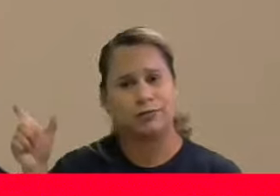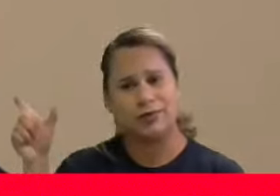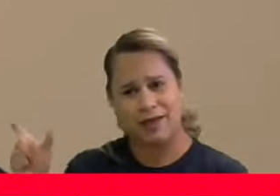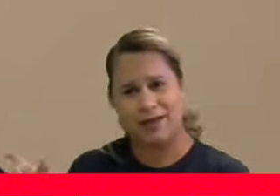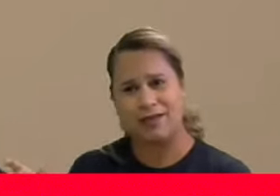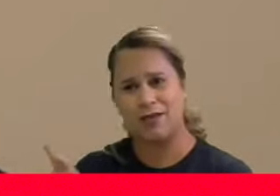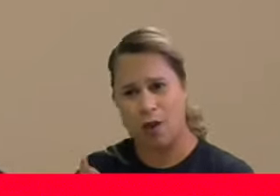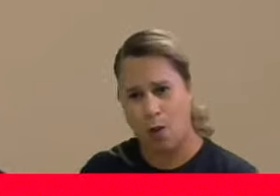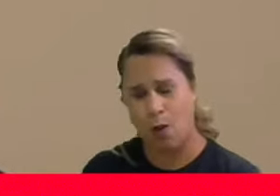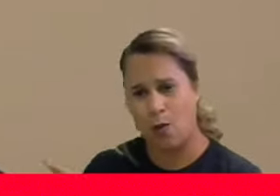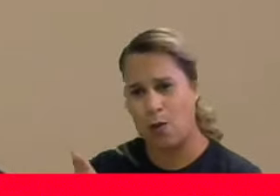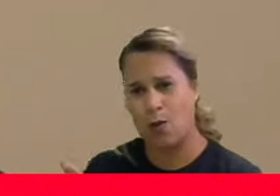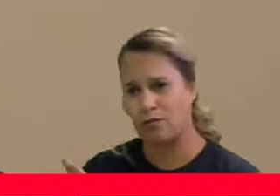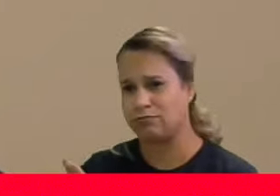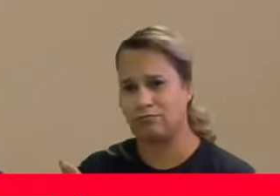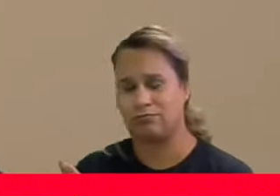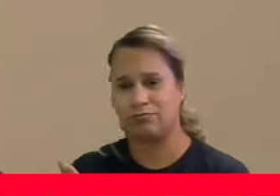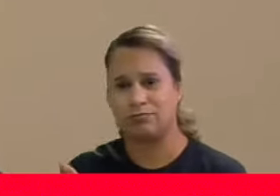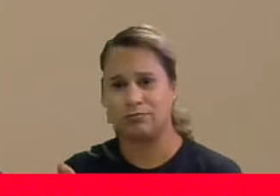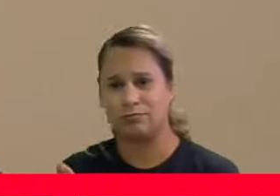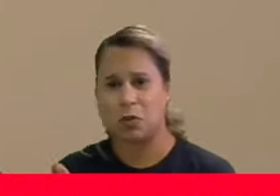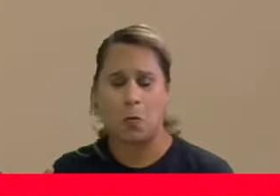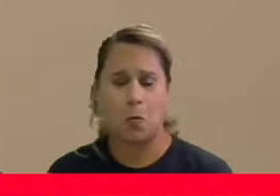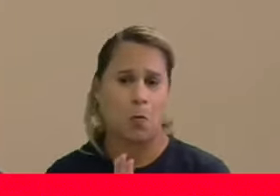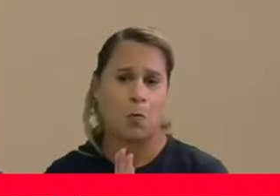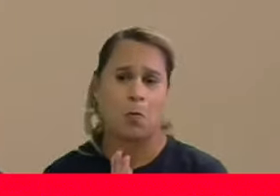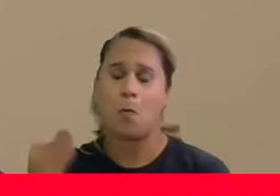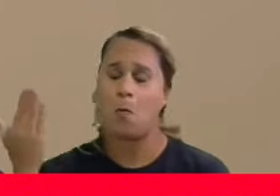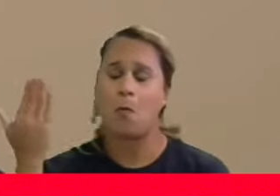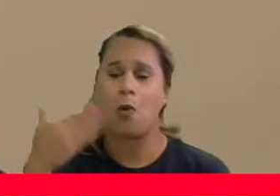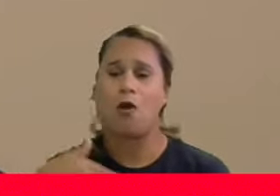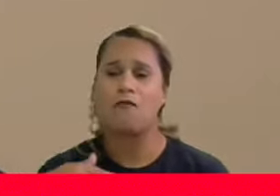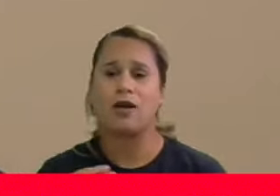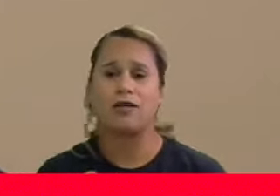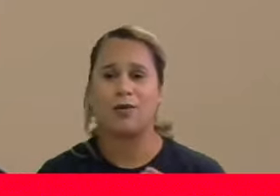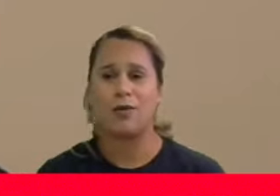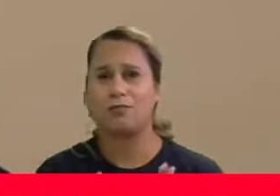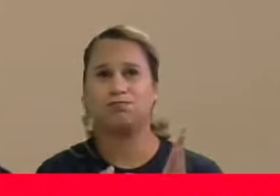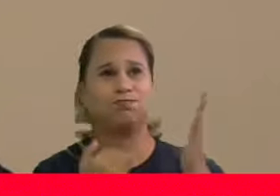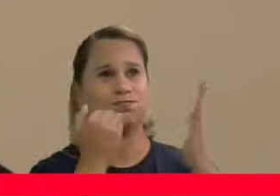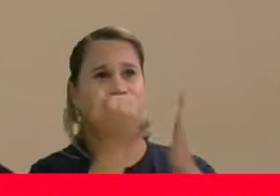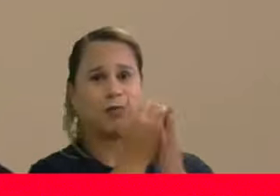foram exorbitantes do que poderiam os outros dois.